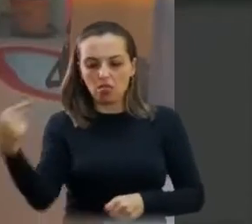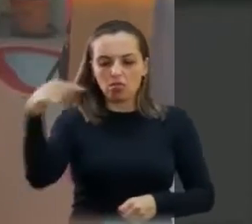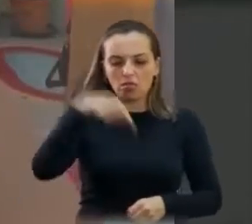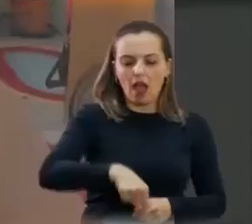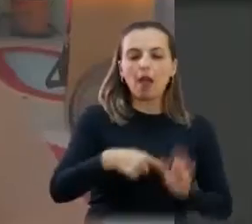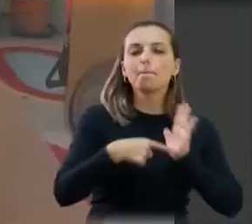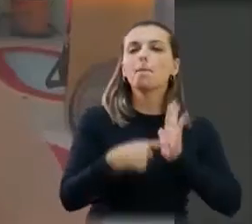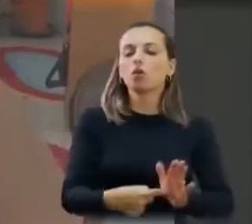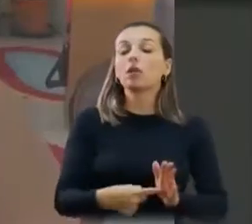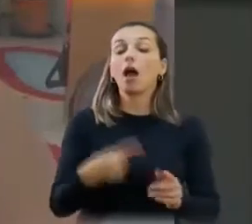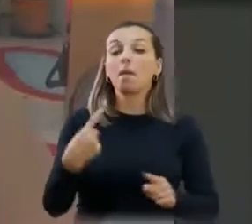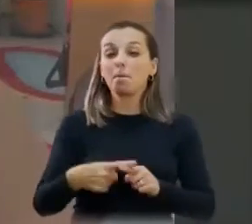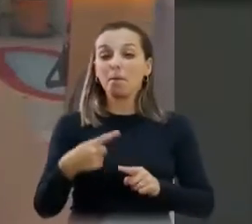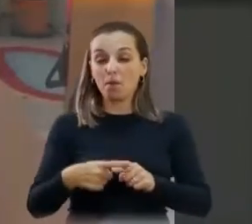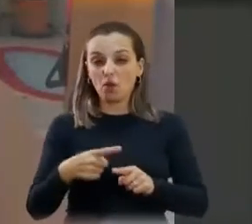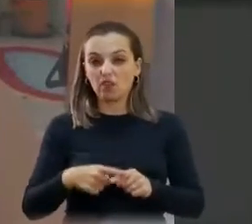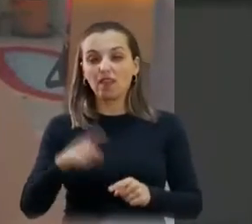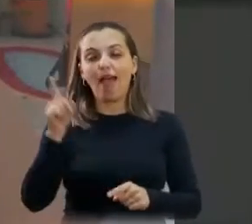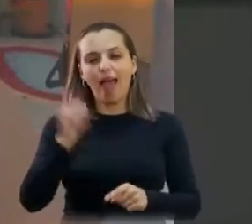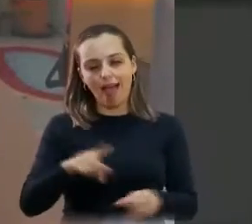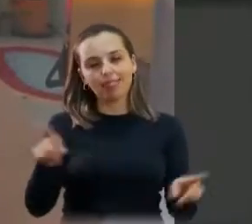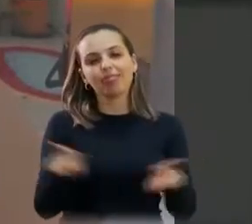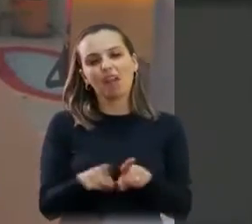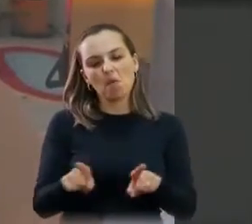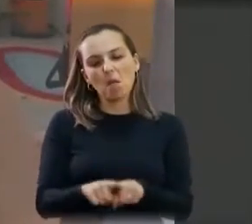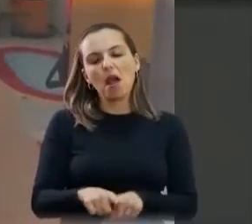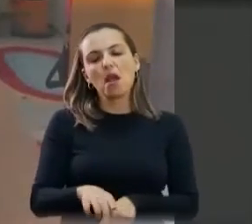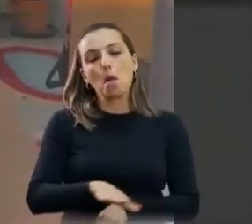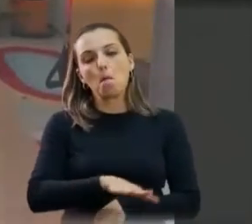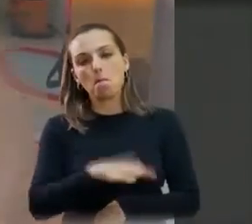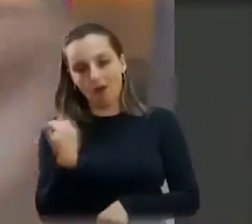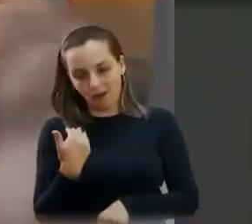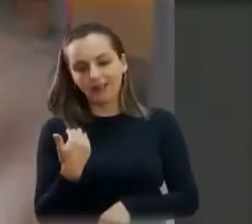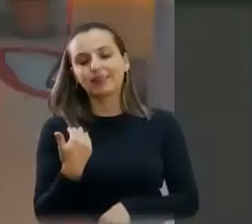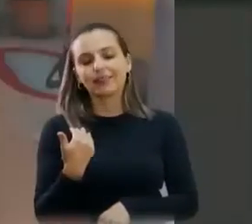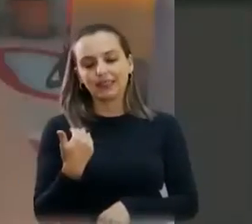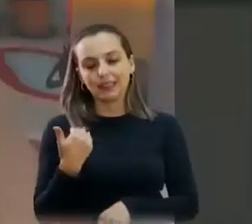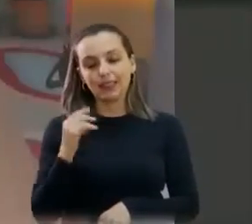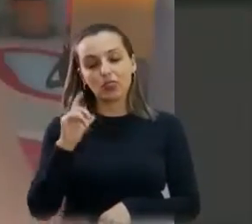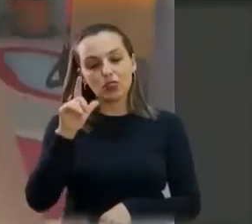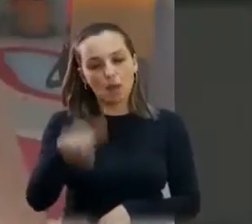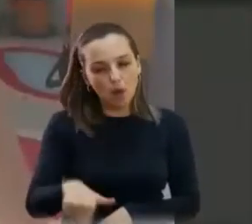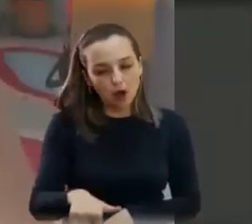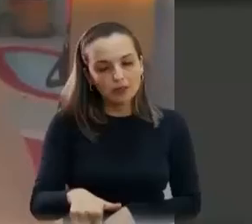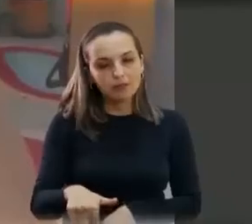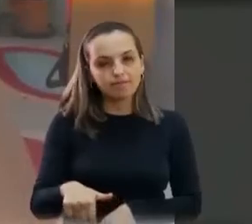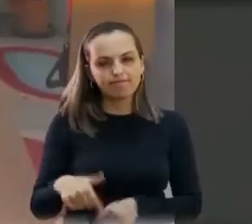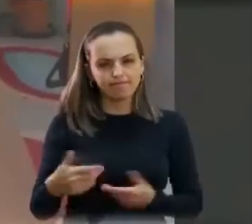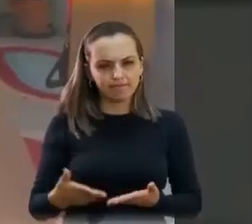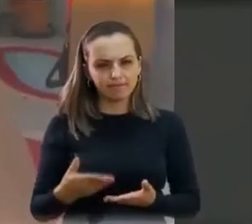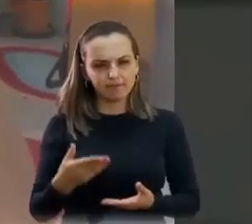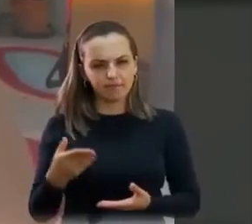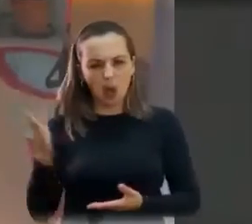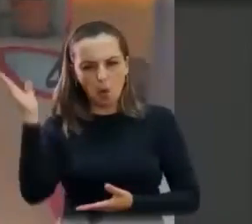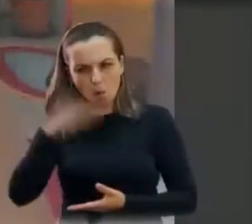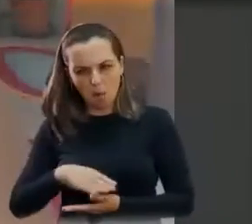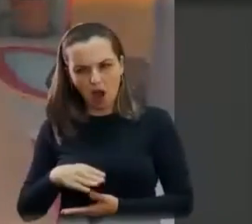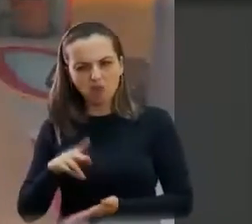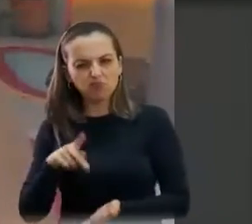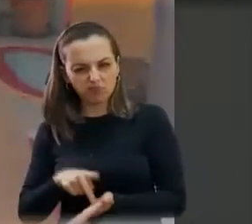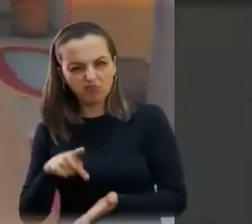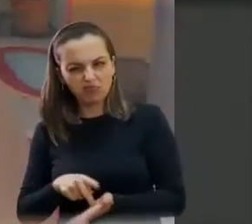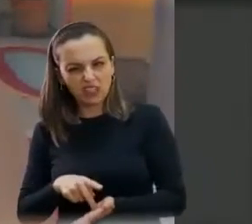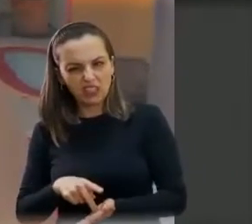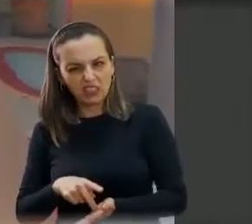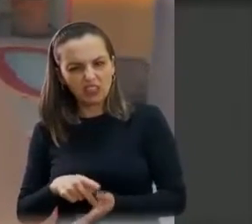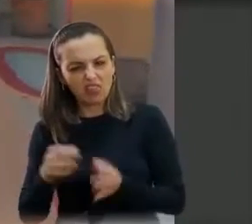porque aquela abelha que pica e deixa o veneno também morre segundos depois. Compensou fazer a maldade? Acredito